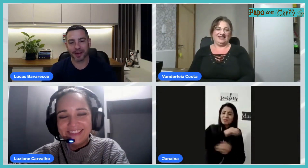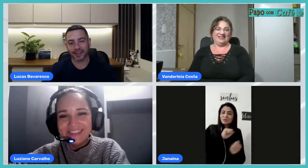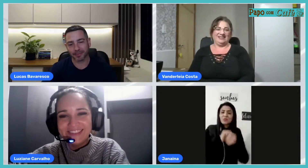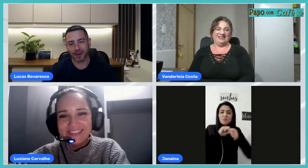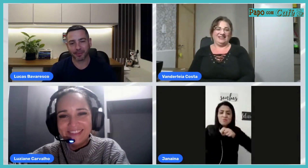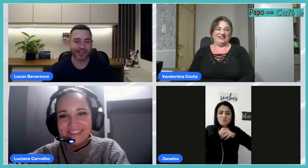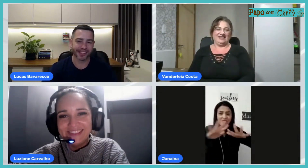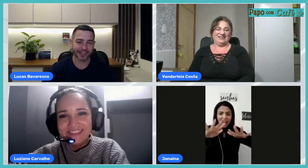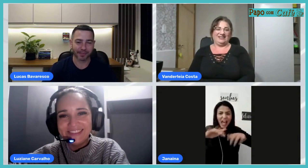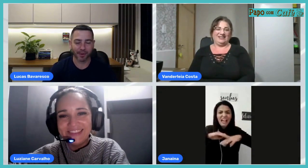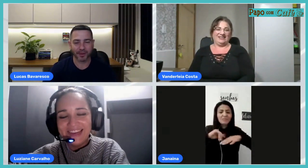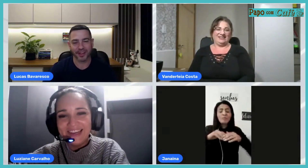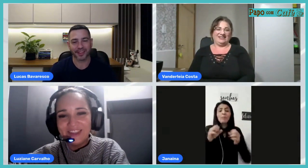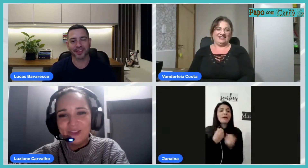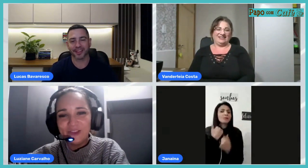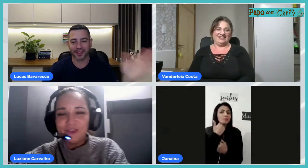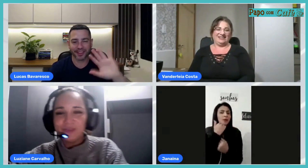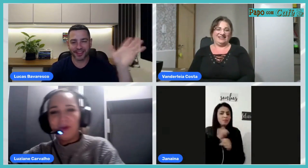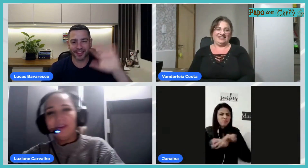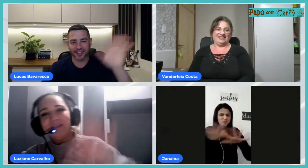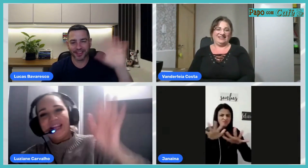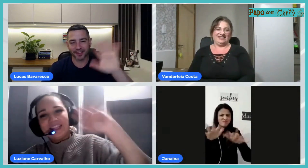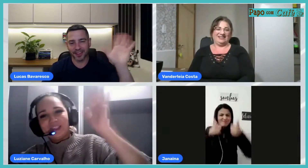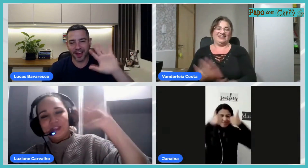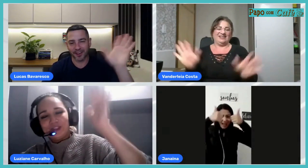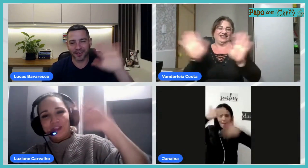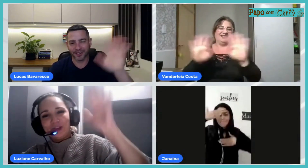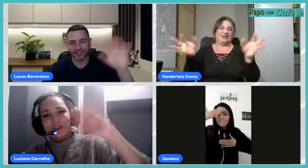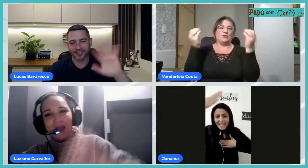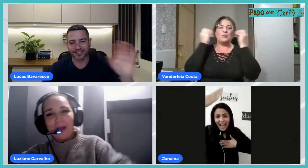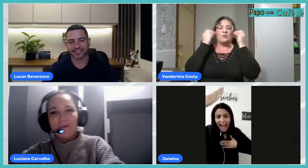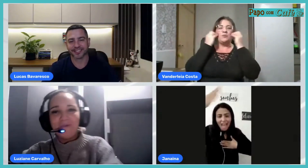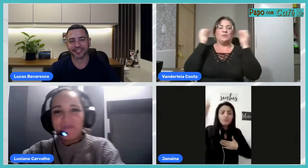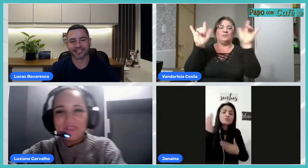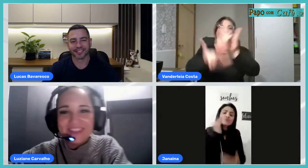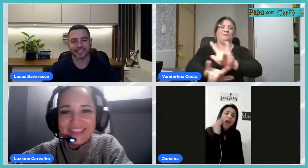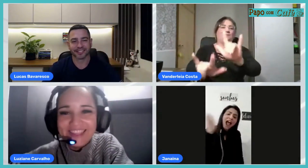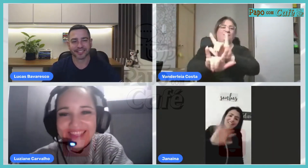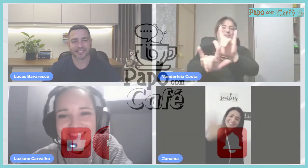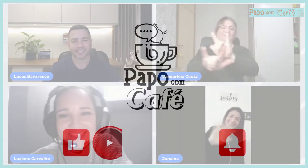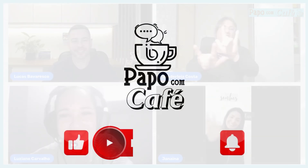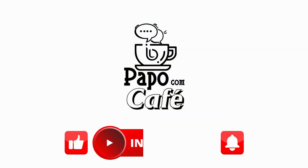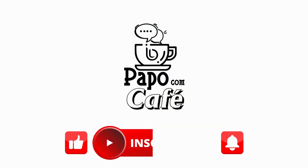mandar para bem longe esse baita papo aí. Tá bom, gente? Show de bola. Obrigada, gente. Tchau, tchau.